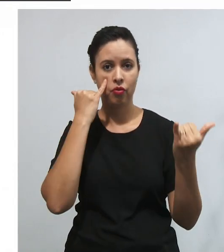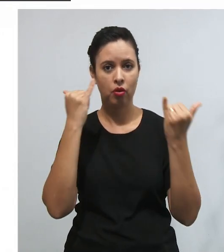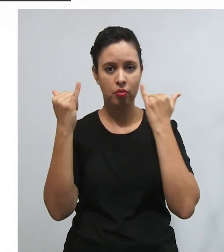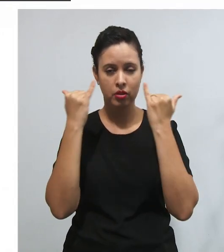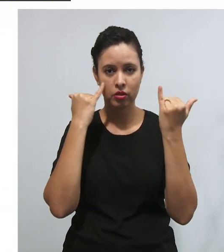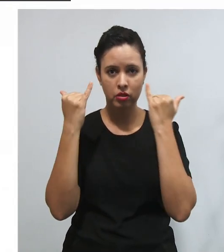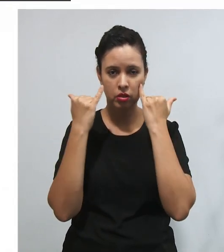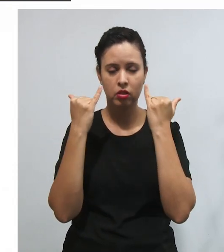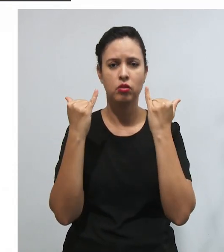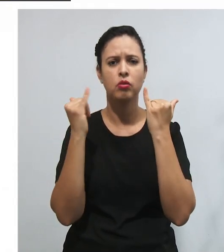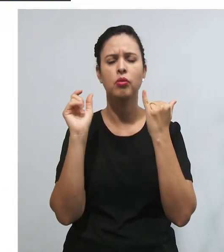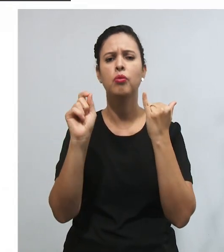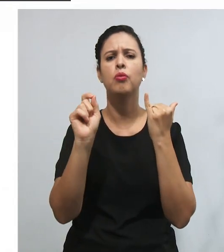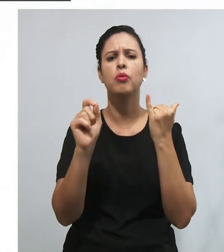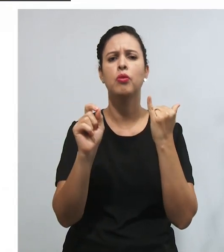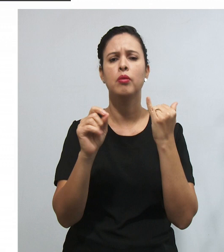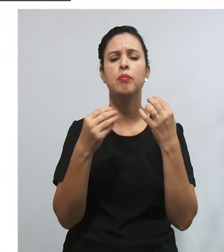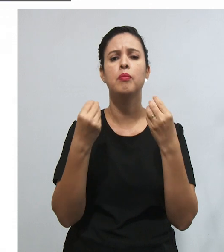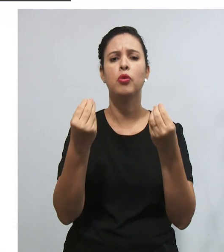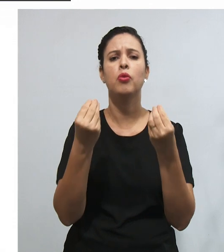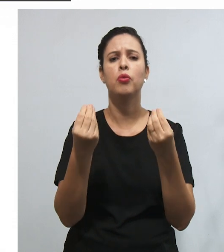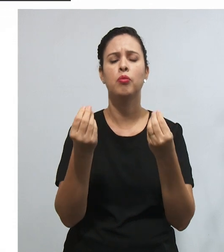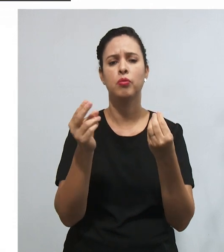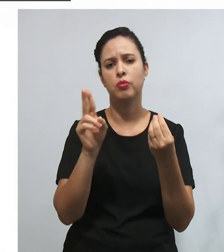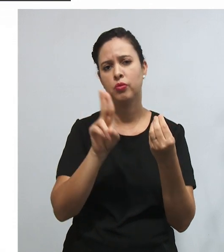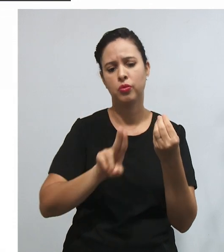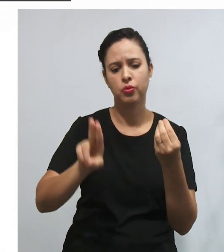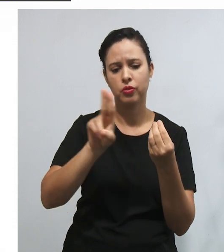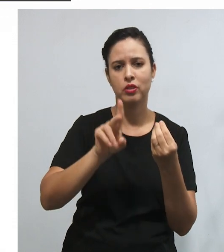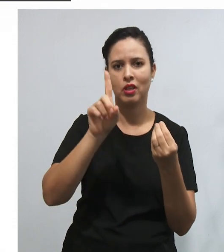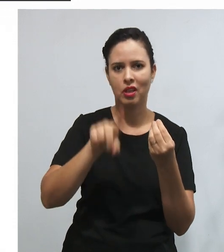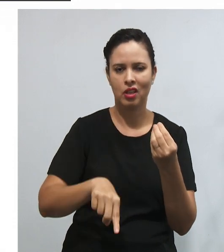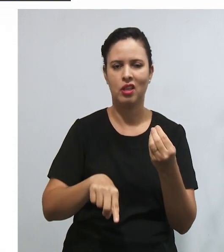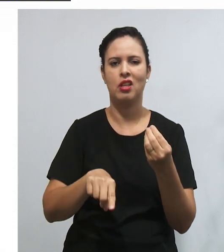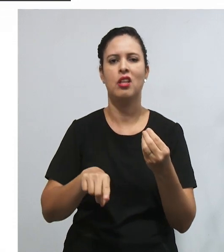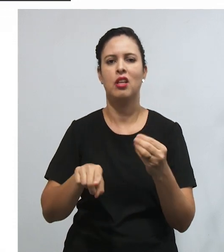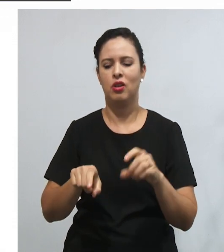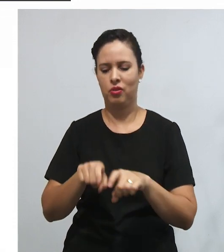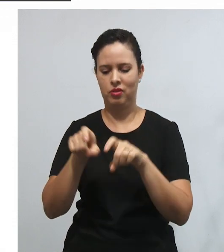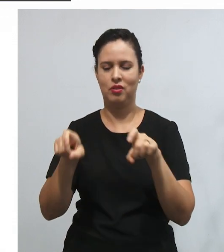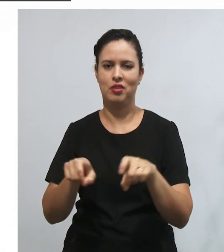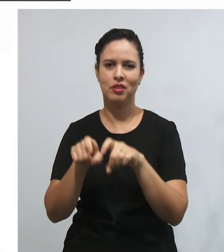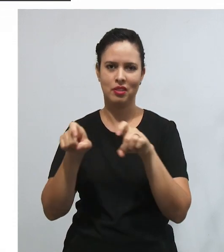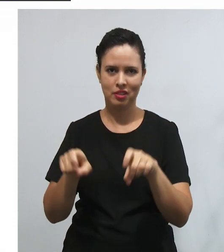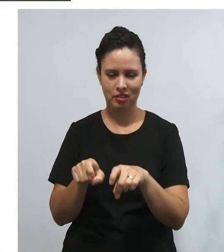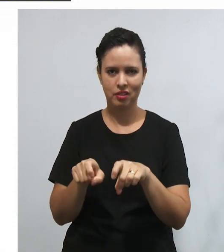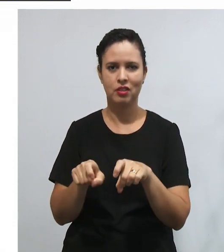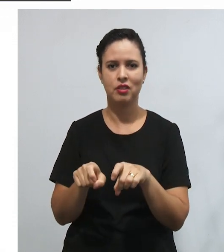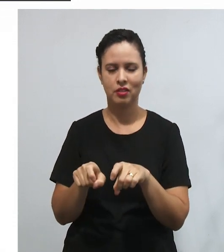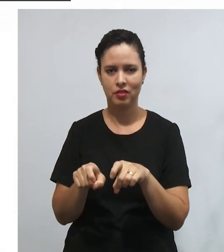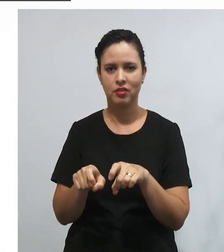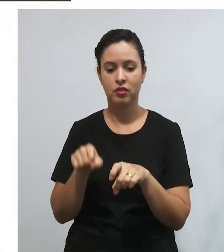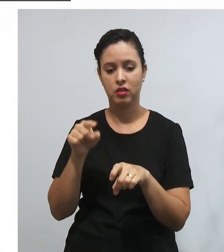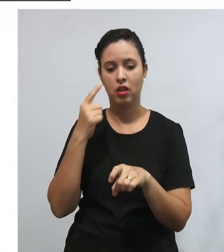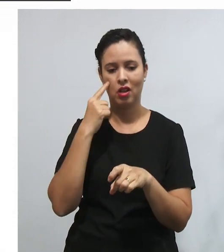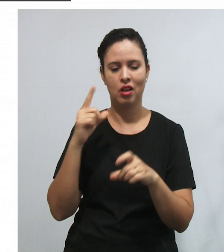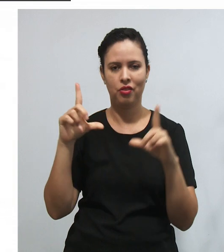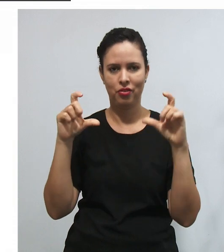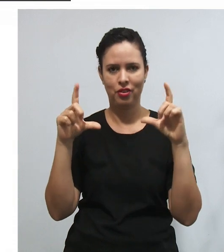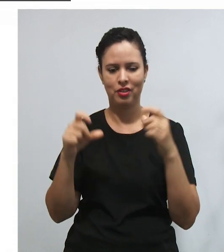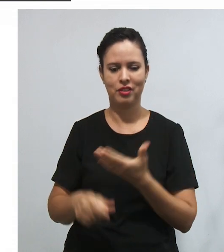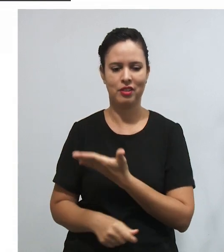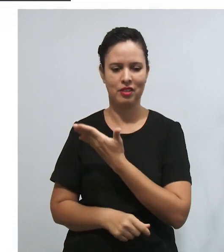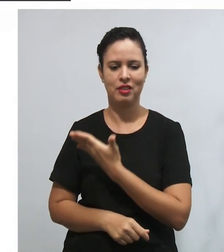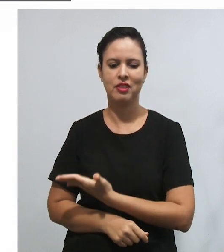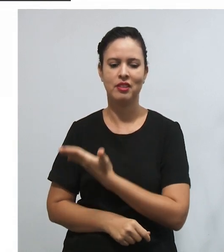estar utilizando um dispositivo. A gente está mostrando aqui o tradicional computador, mas a gente acha até que esses computadores estão bem com os